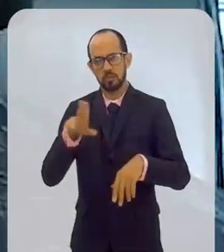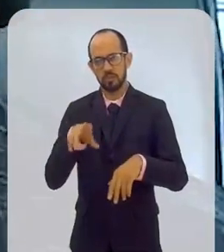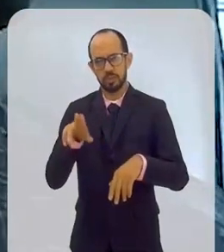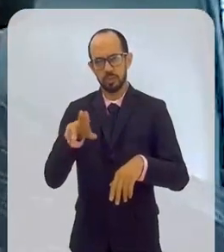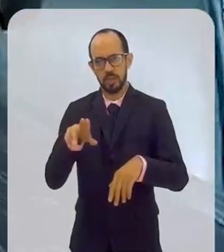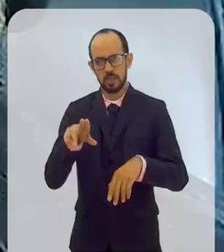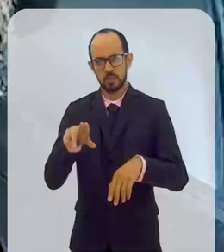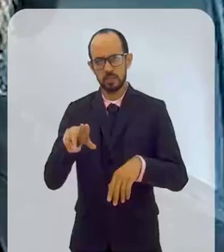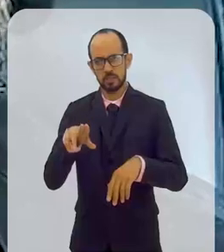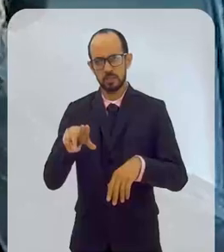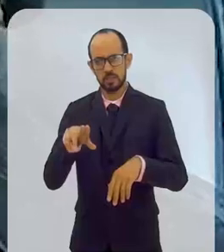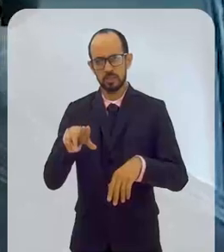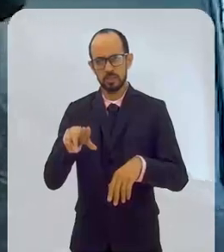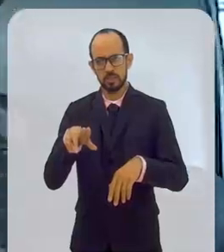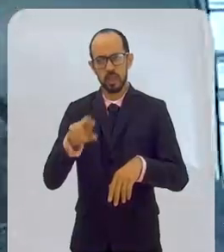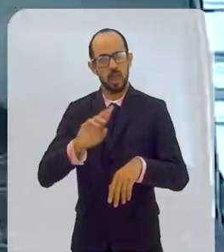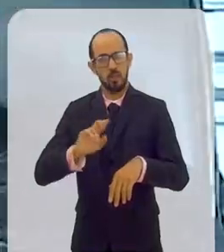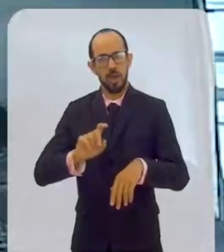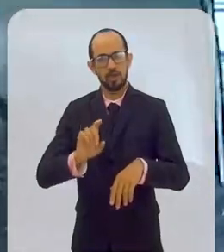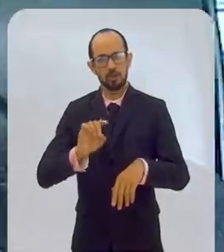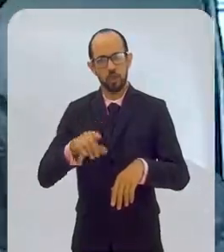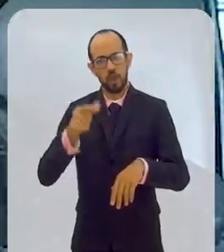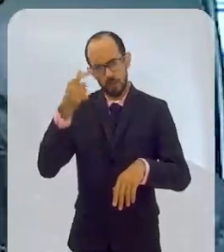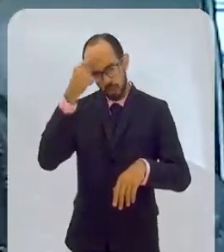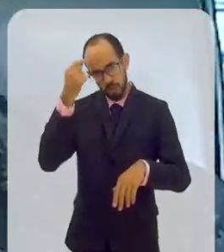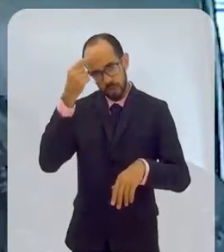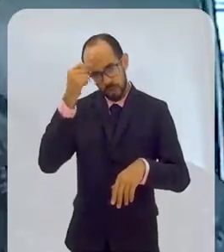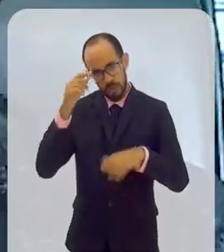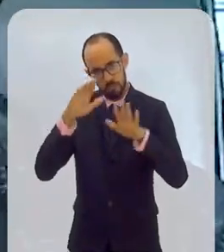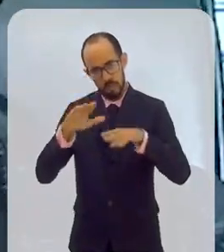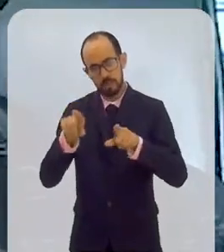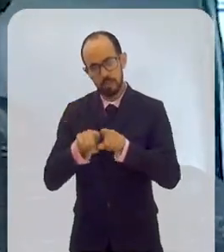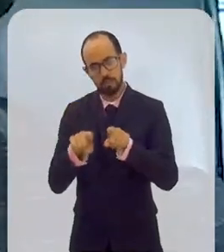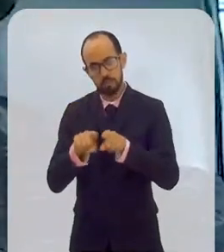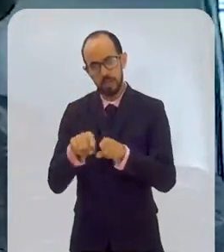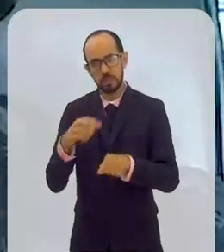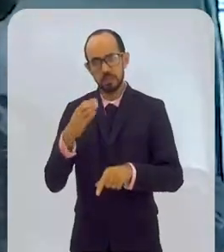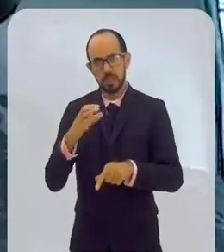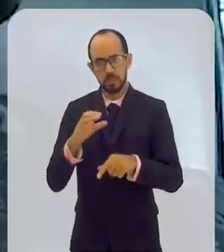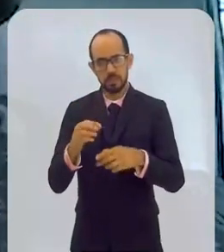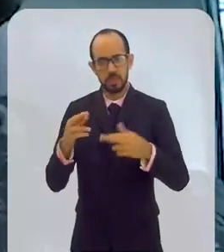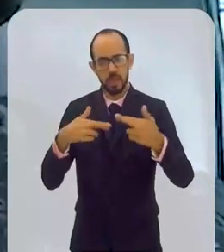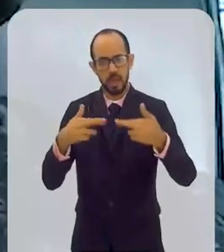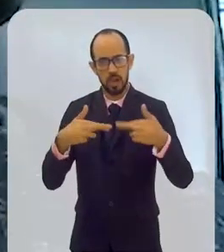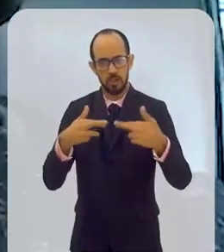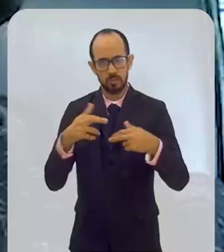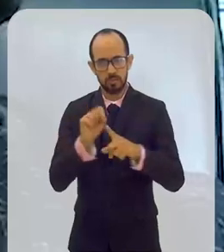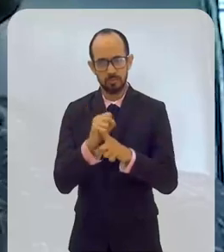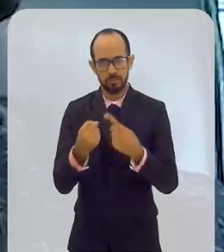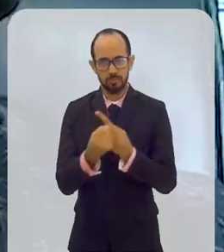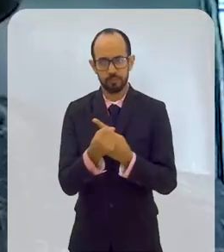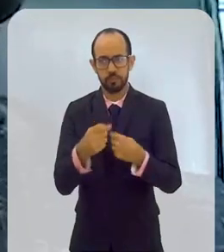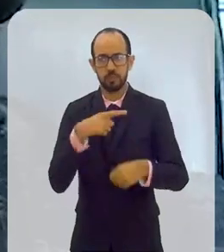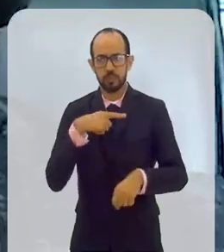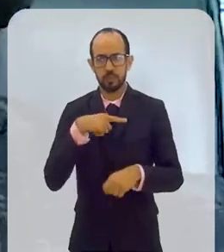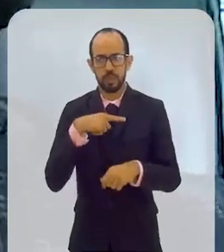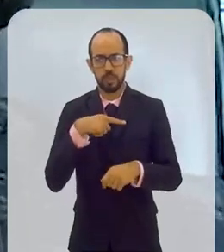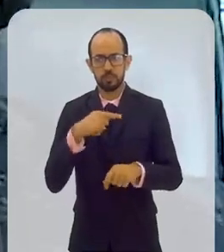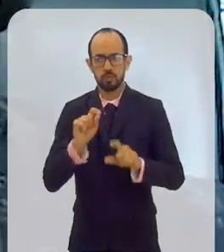universidades, não só nas ações de docência, mas nas ações de ciências, ações de extensão, de relacionamento com a sociedade, tenham